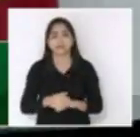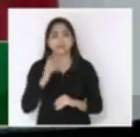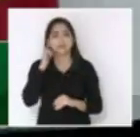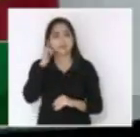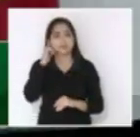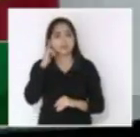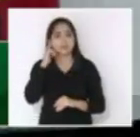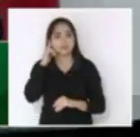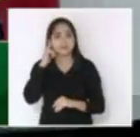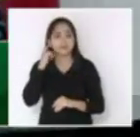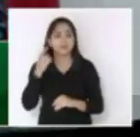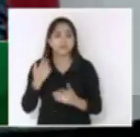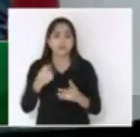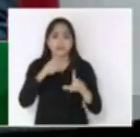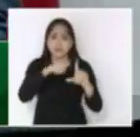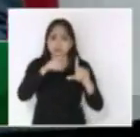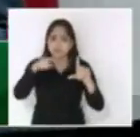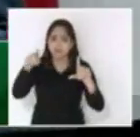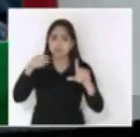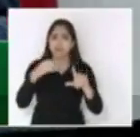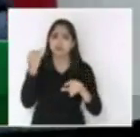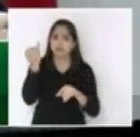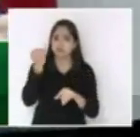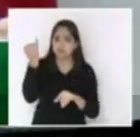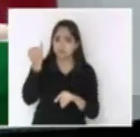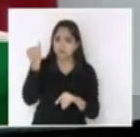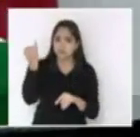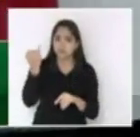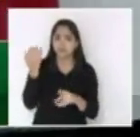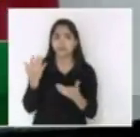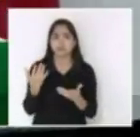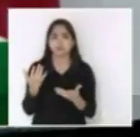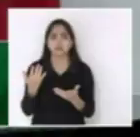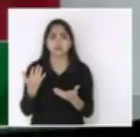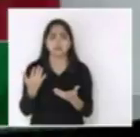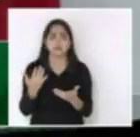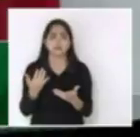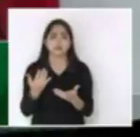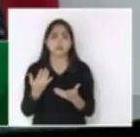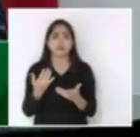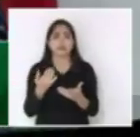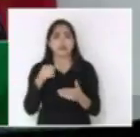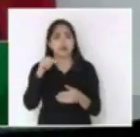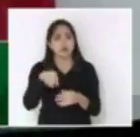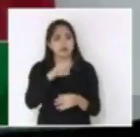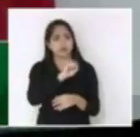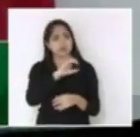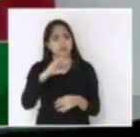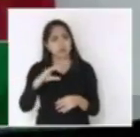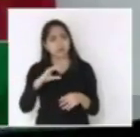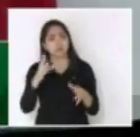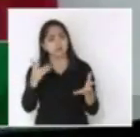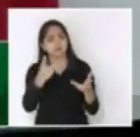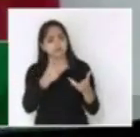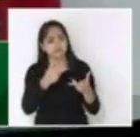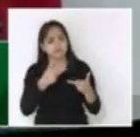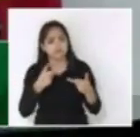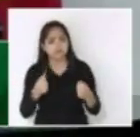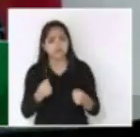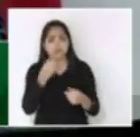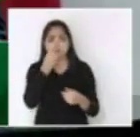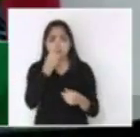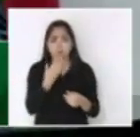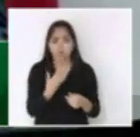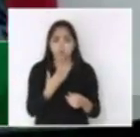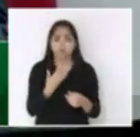Esses dados são relevantes, senhores deputados. Contra fatos não há argumentos. Somos um estado de excelência, somos um estado de